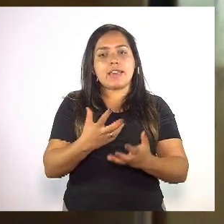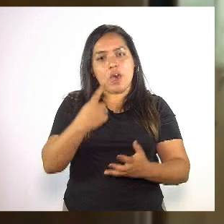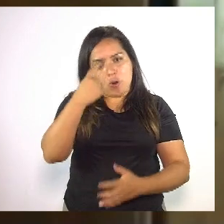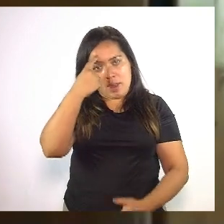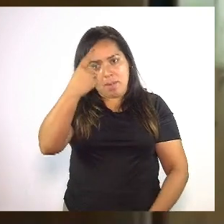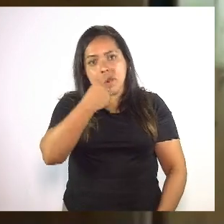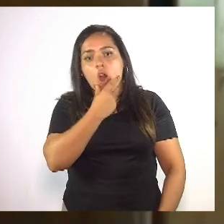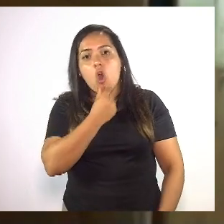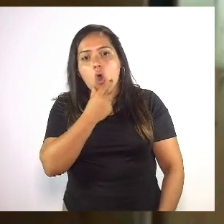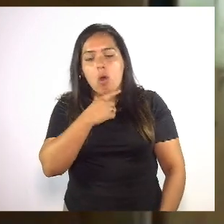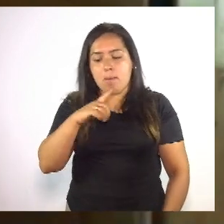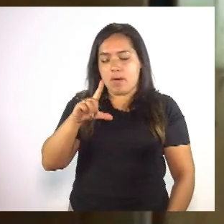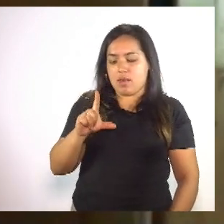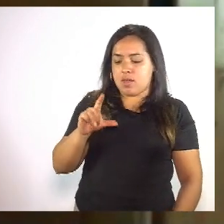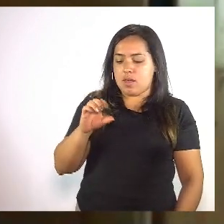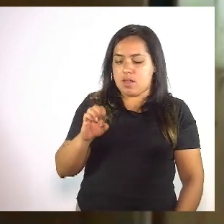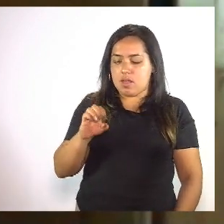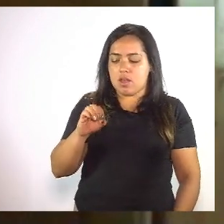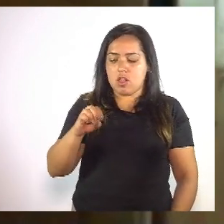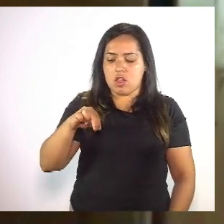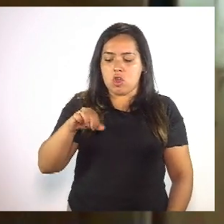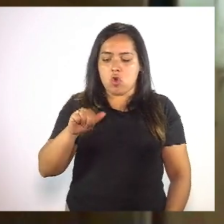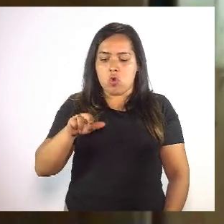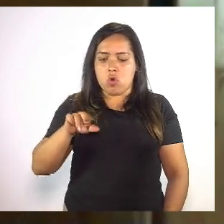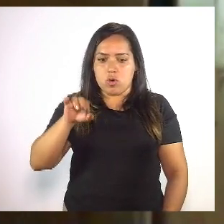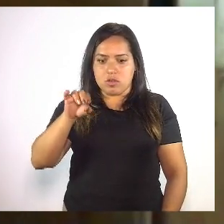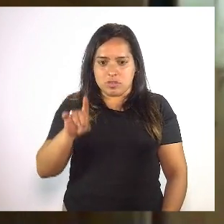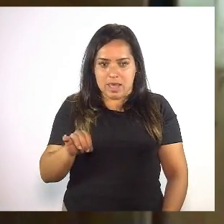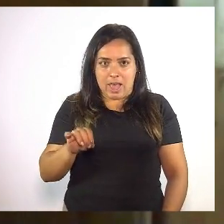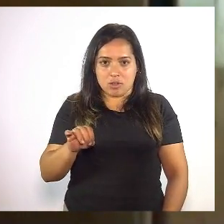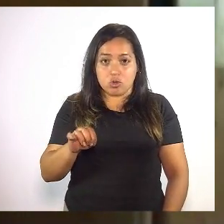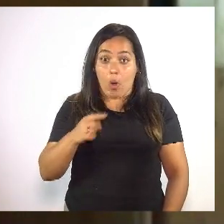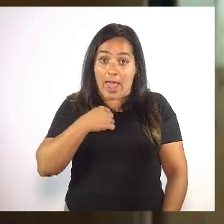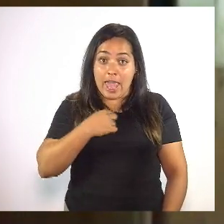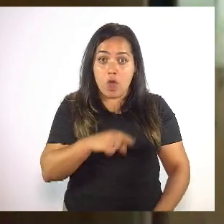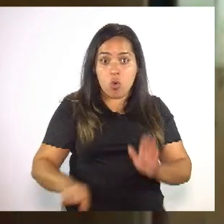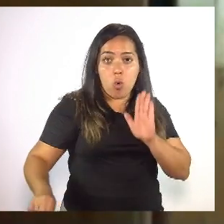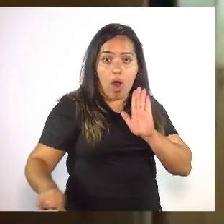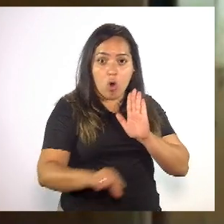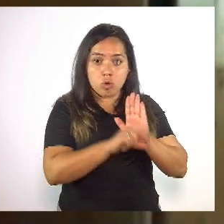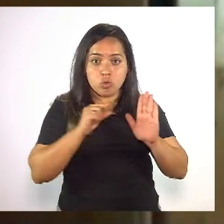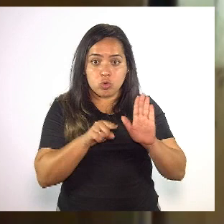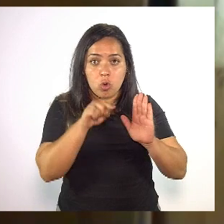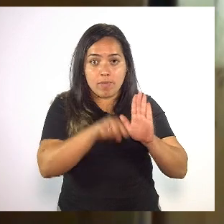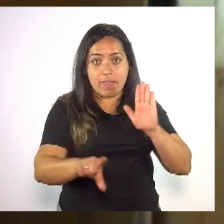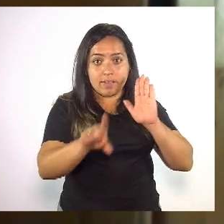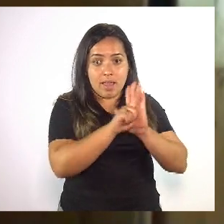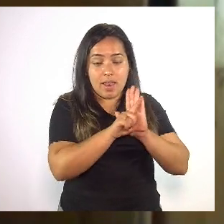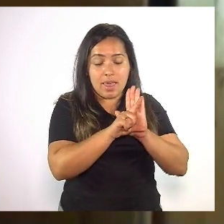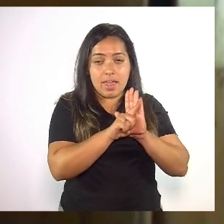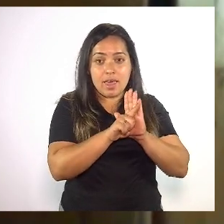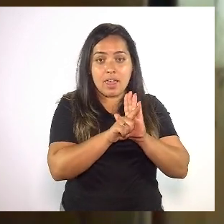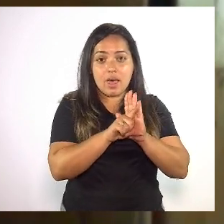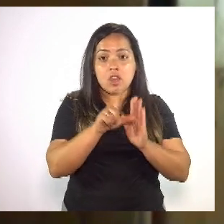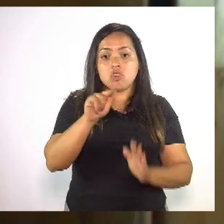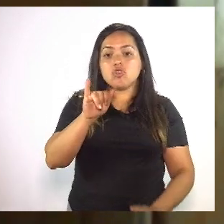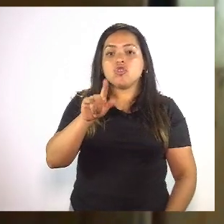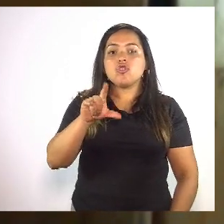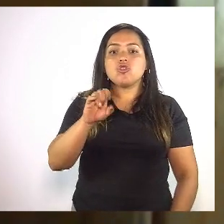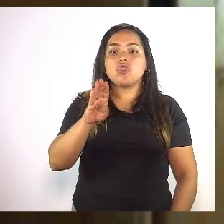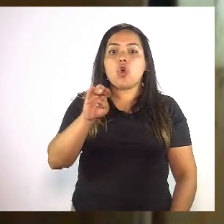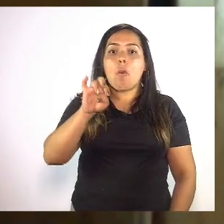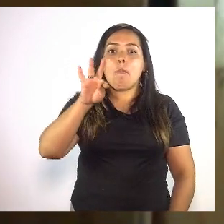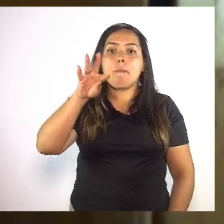doutor Leonardo Lobo que o autor da lei do FEIS sou eu e o deputado Gilberto Palmares. Este é um assunto que a gente